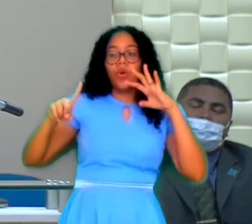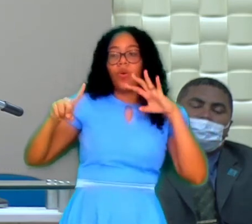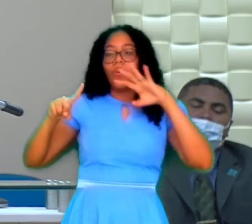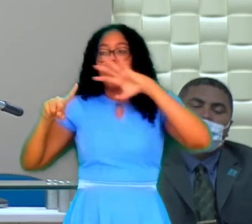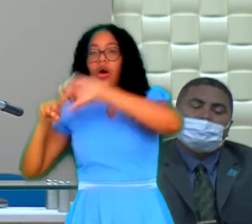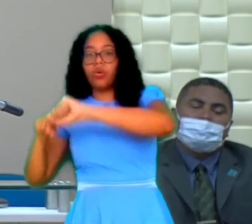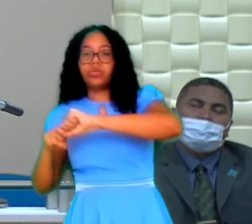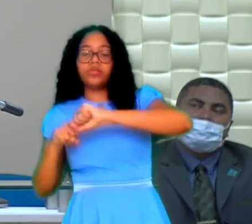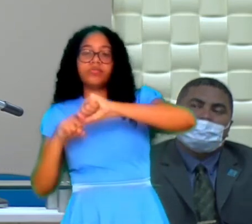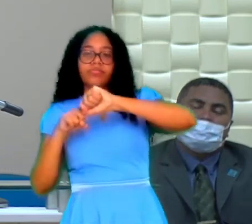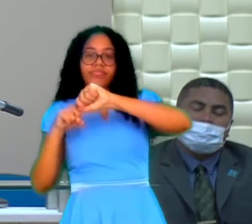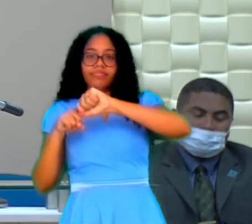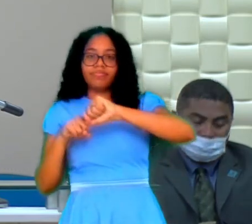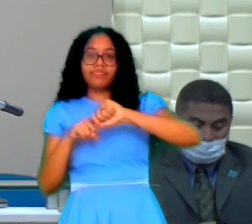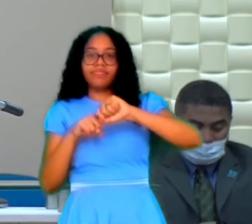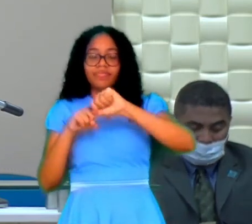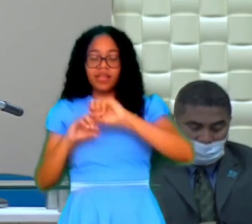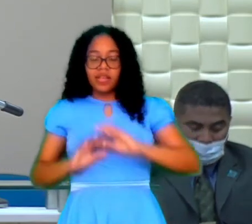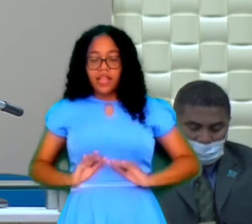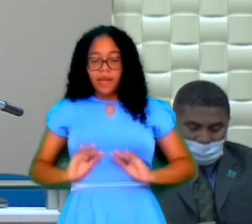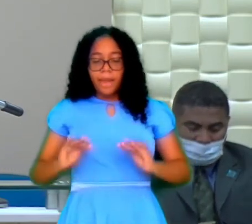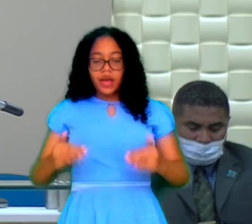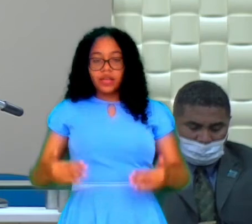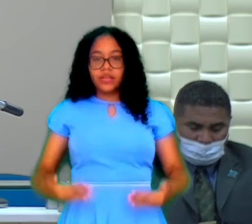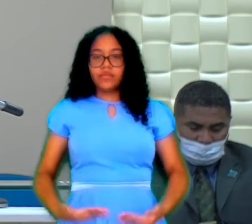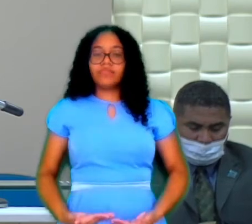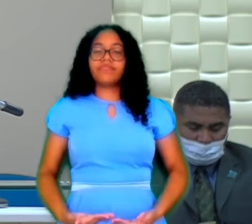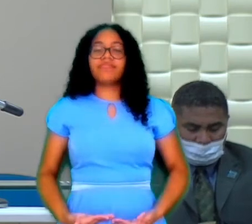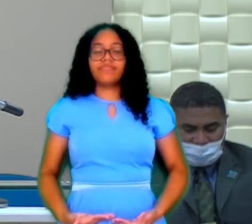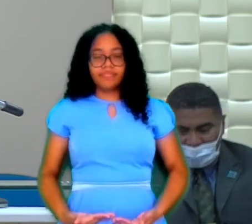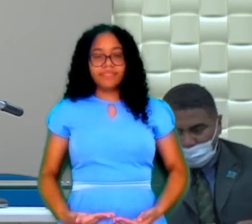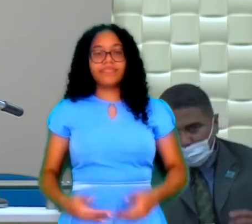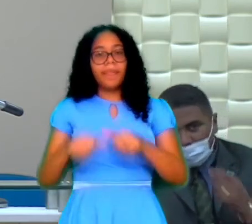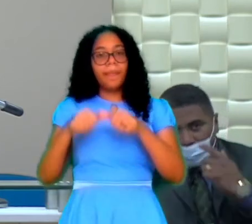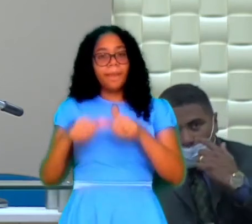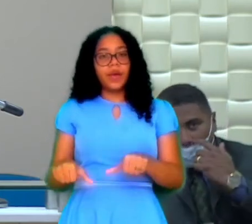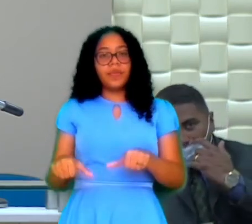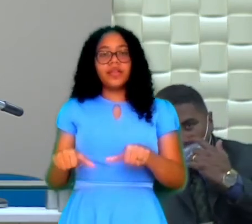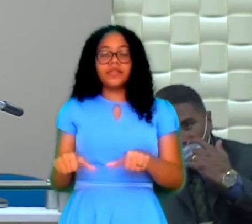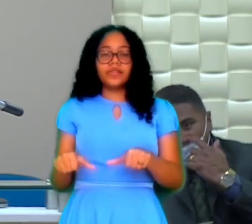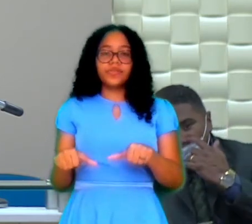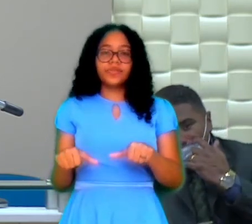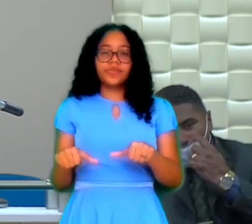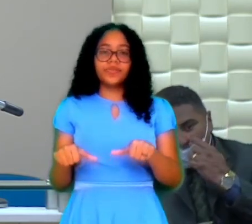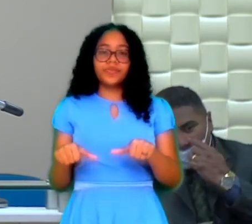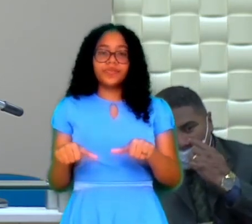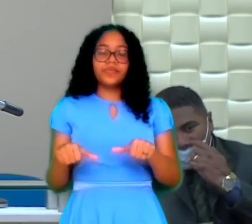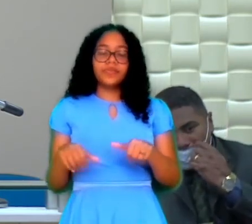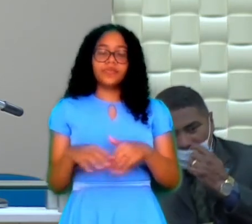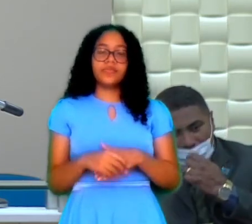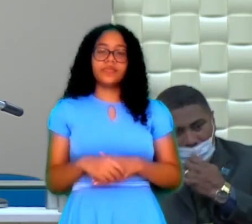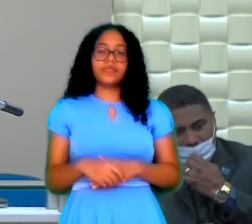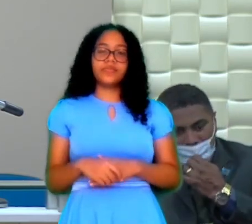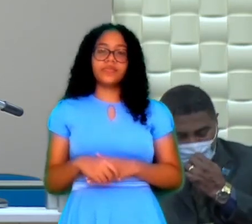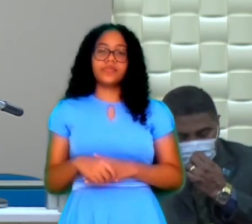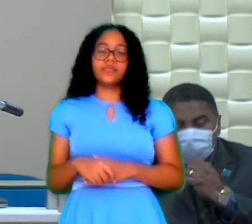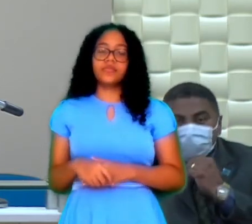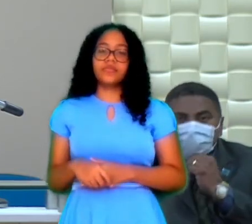Jonas diz assim: eu sei que o problema sou eu. Eu sei que quem está